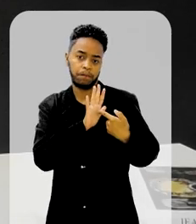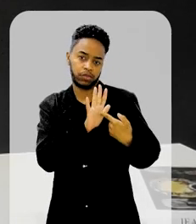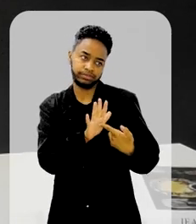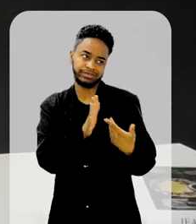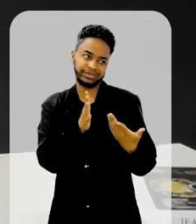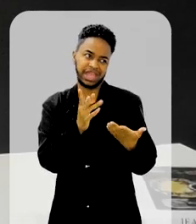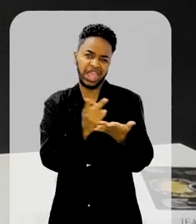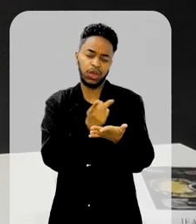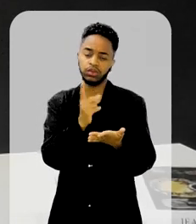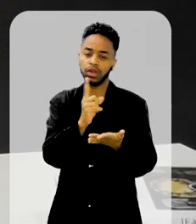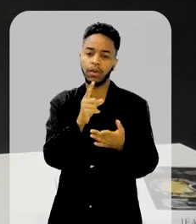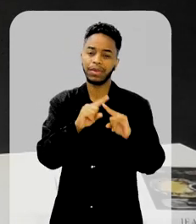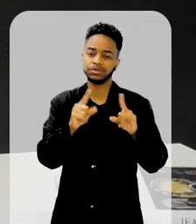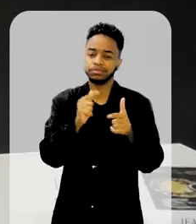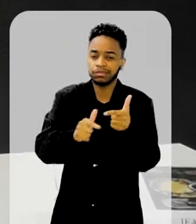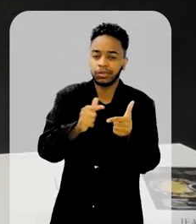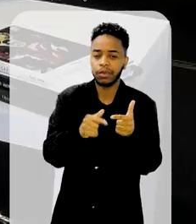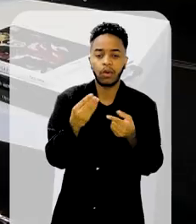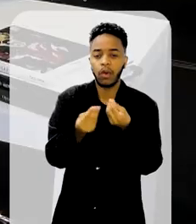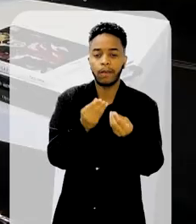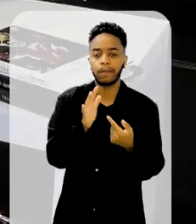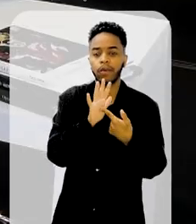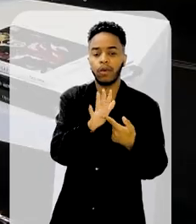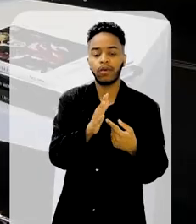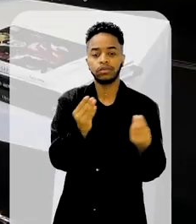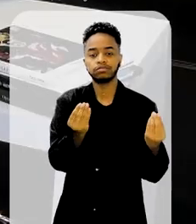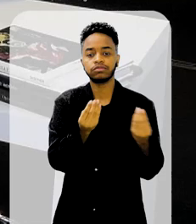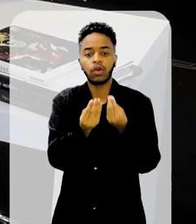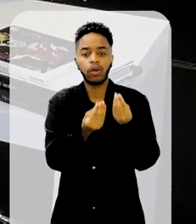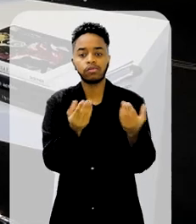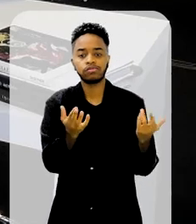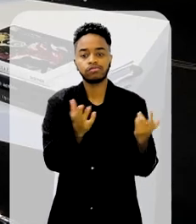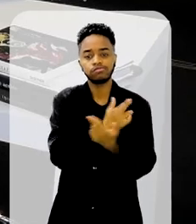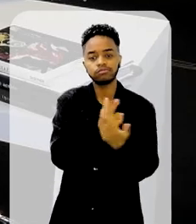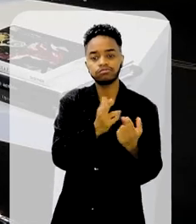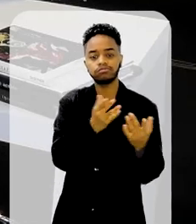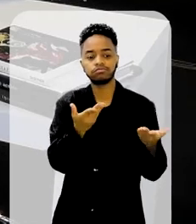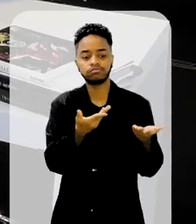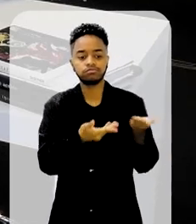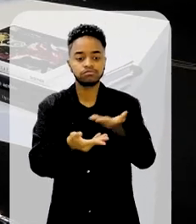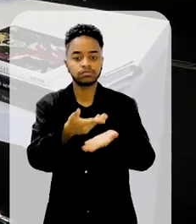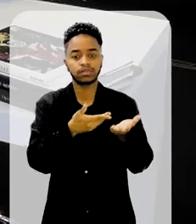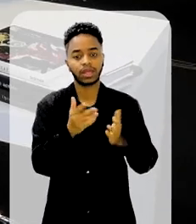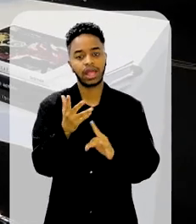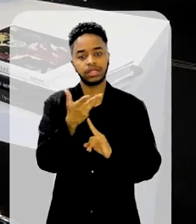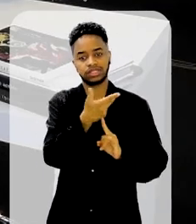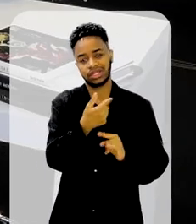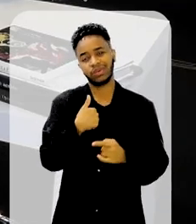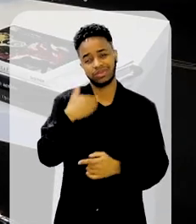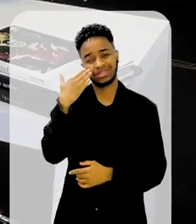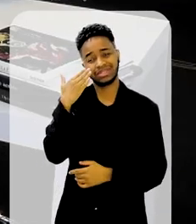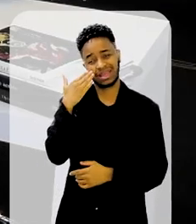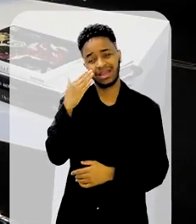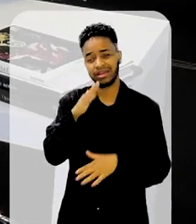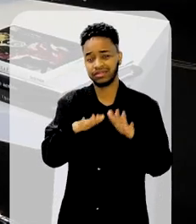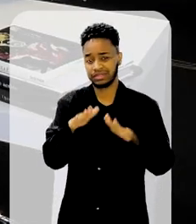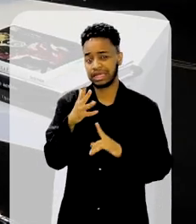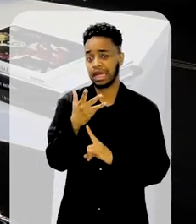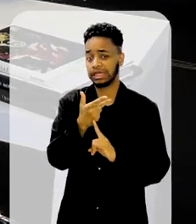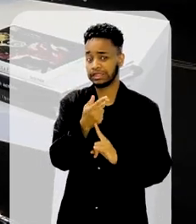eventual não vou dizer erro mas o eventual problema com relação aos artistas eu sei que os artistas eles são às vezes um pouco